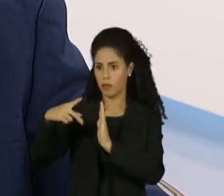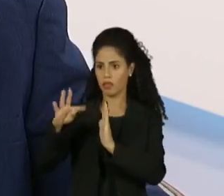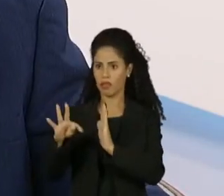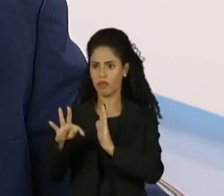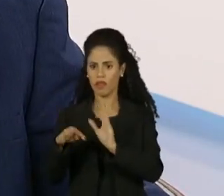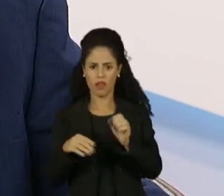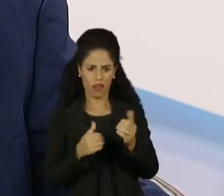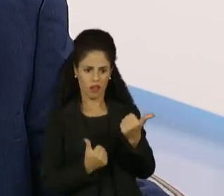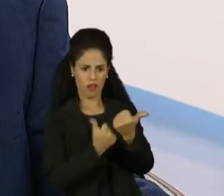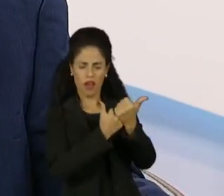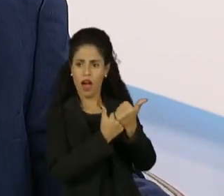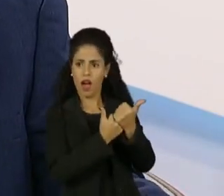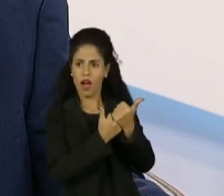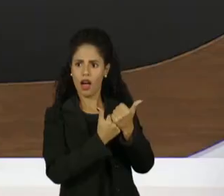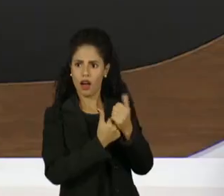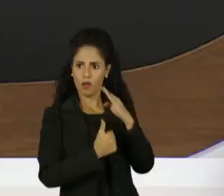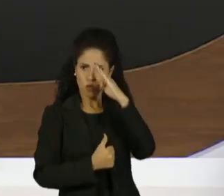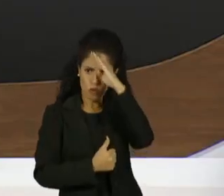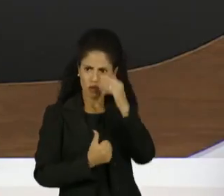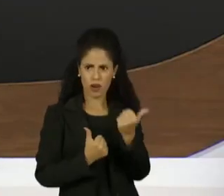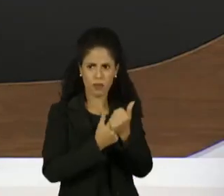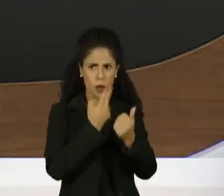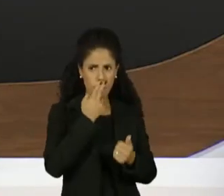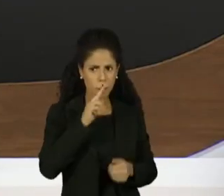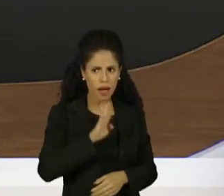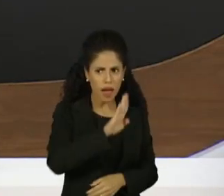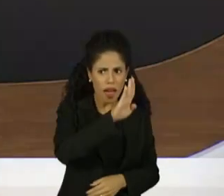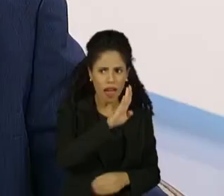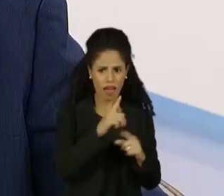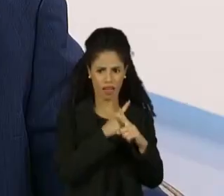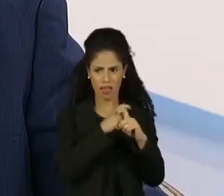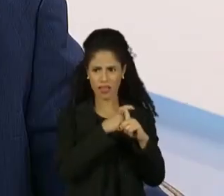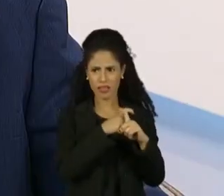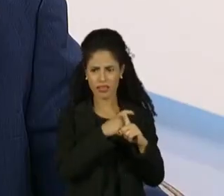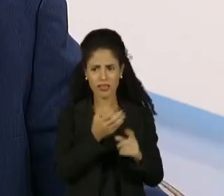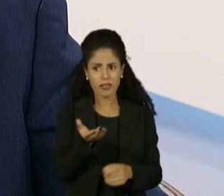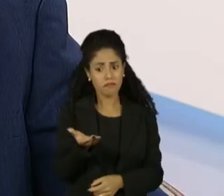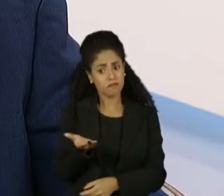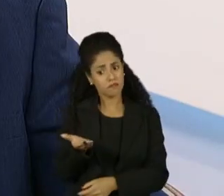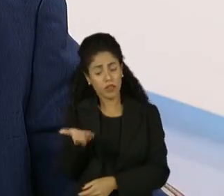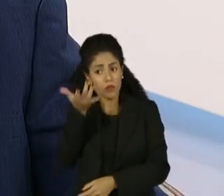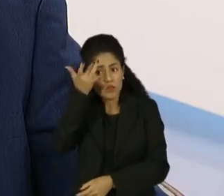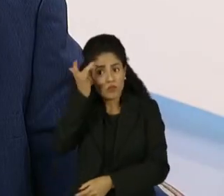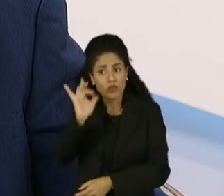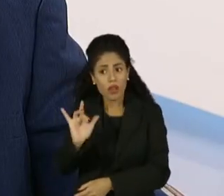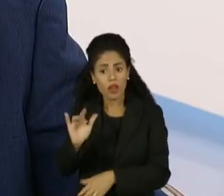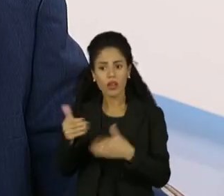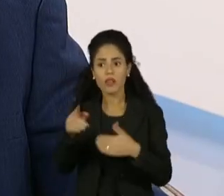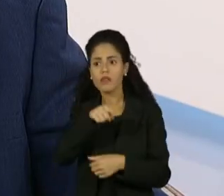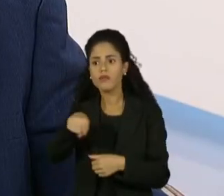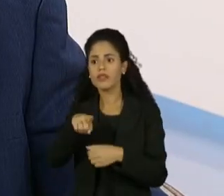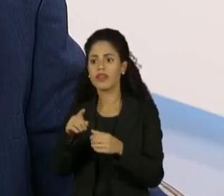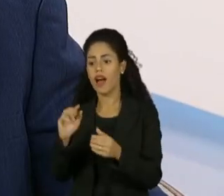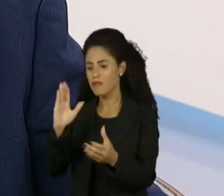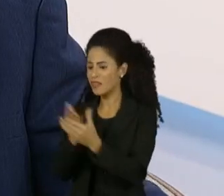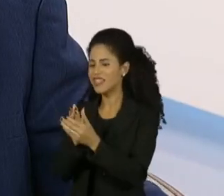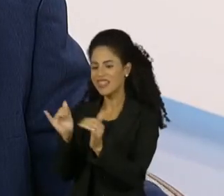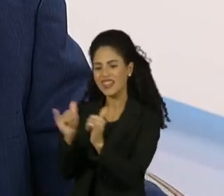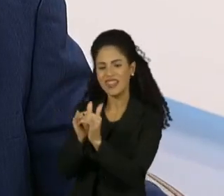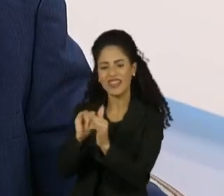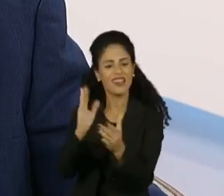nazista. Ele não está dizendo isso. A política de apaziguamento é ignóbil e que se você apaziguar, você